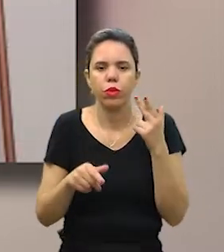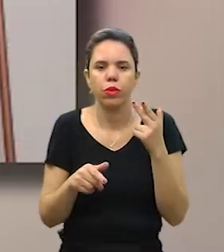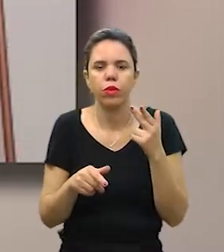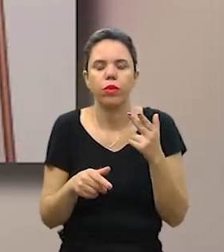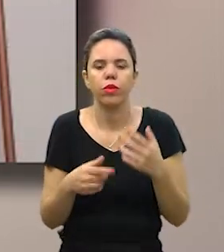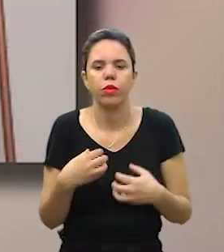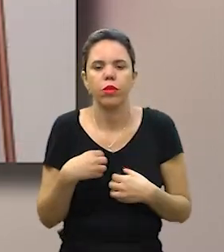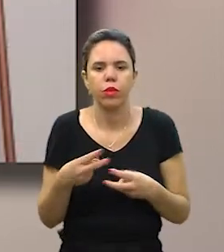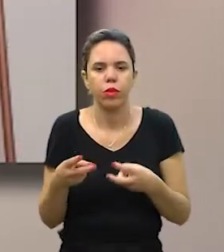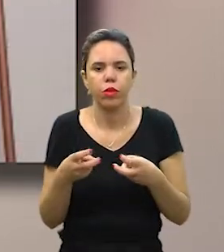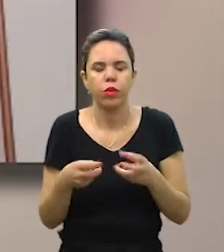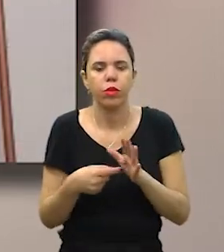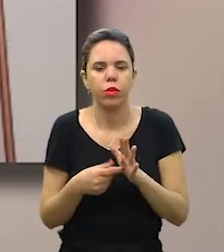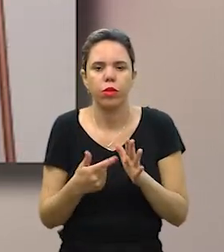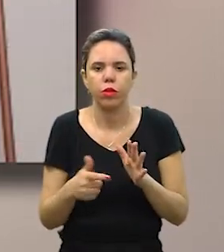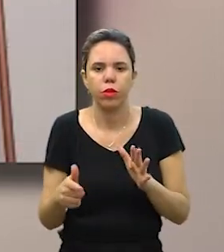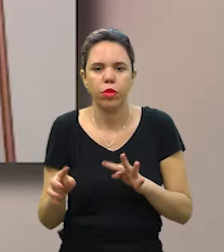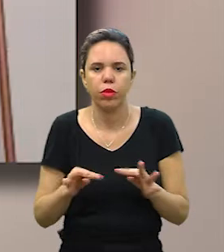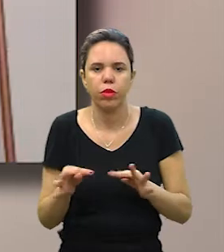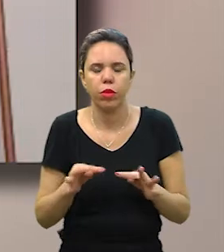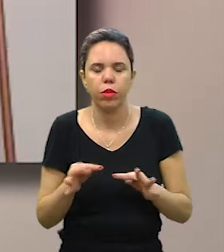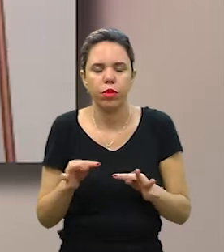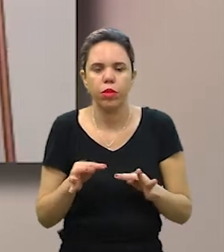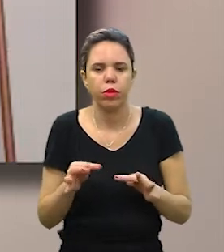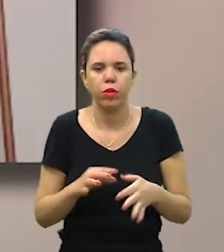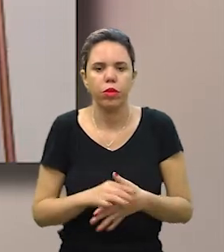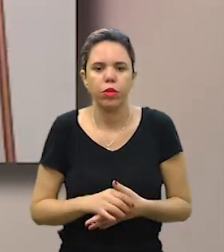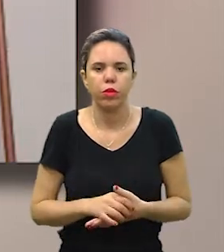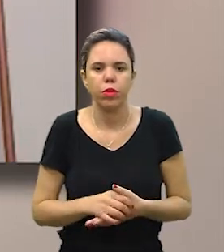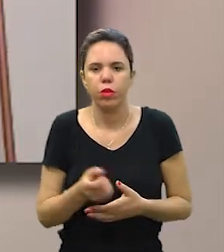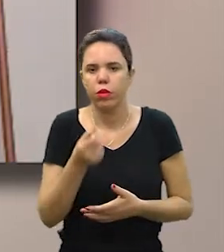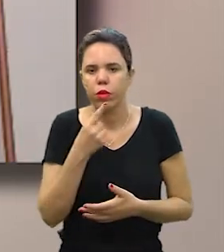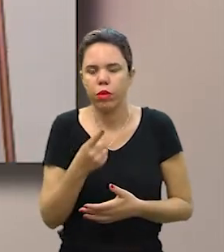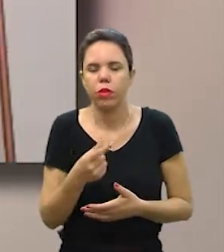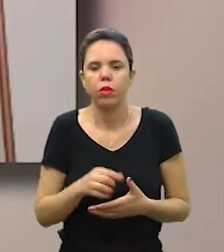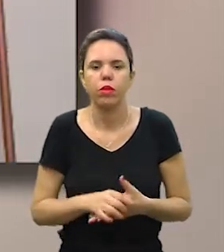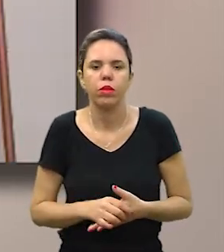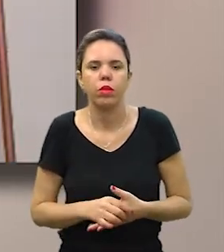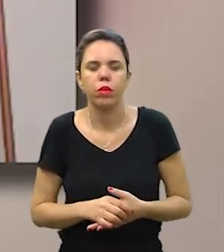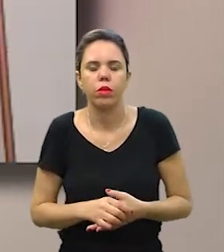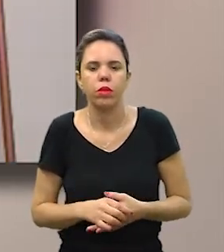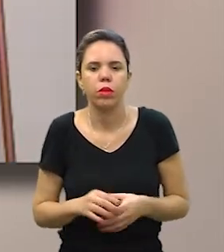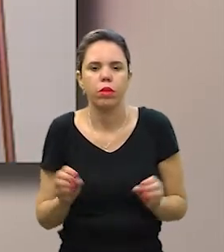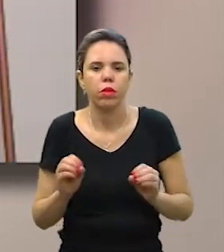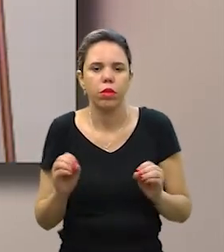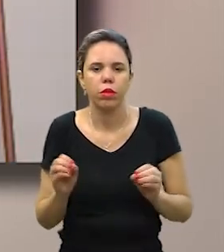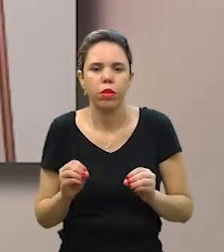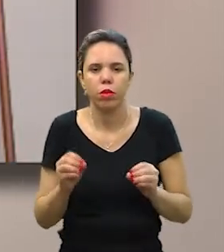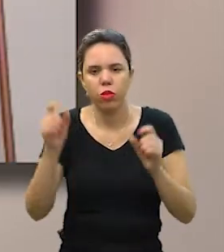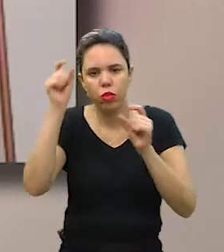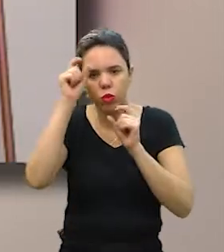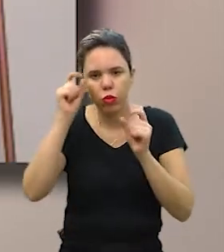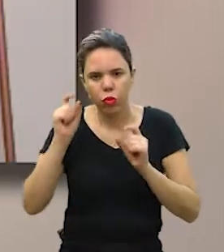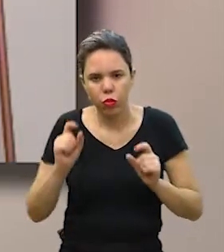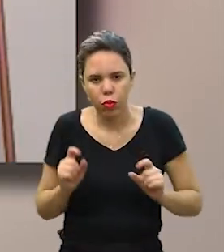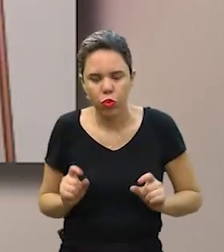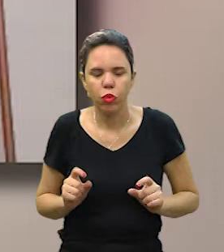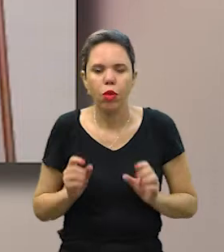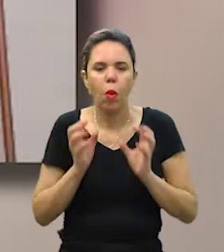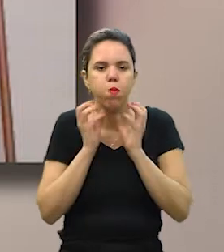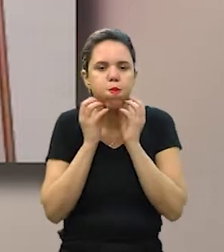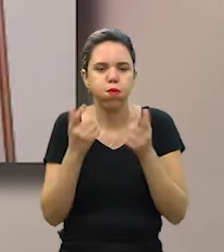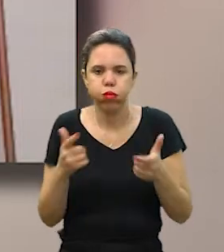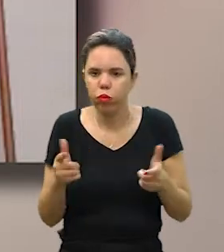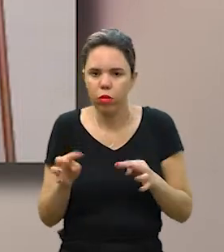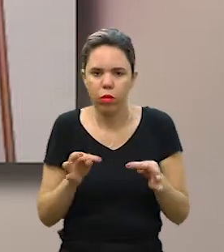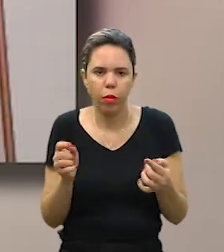mais sintomáticos, não existe tratamento específico, medicação específica nem para catapora, nem para